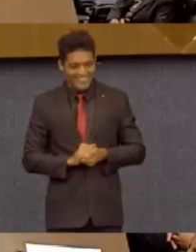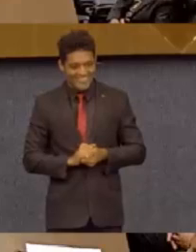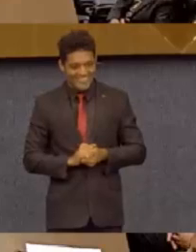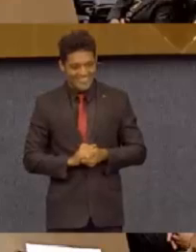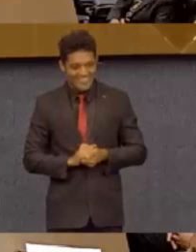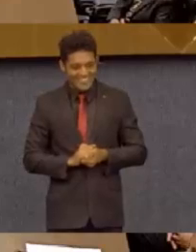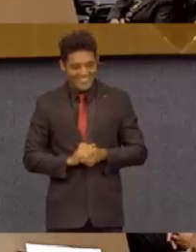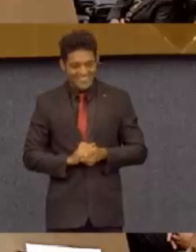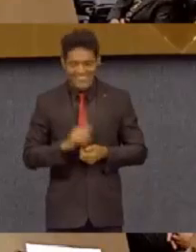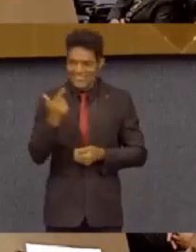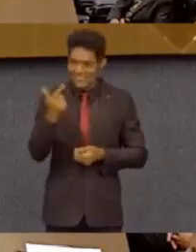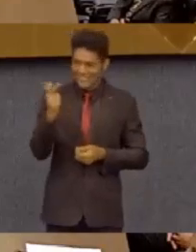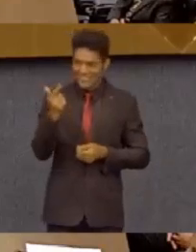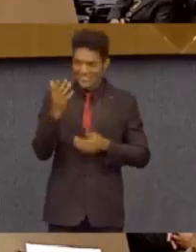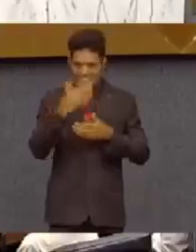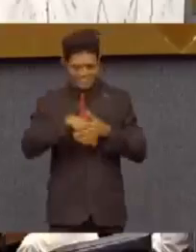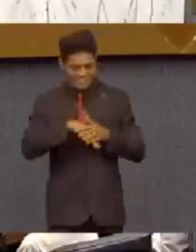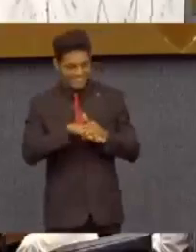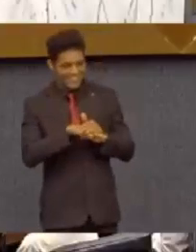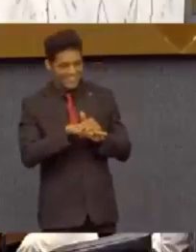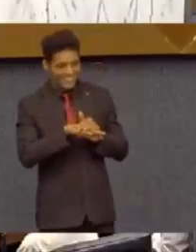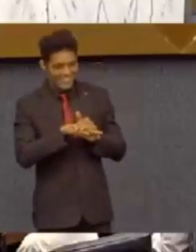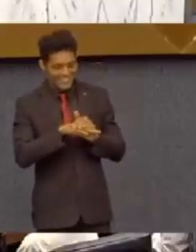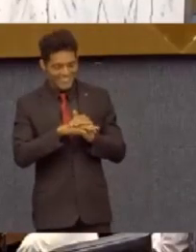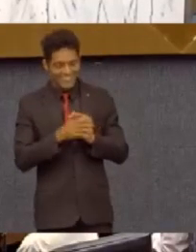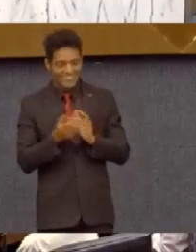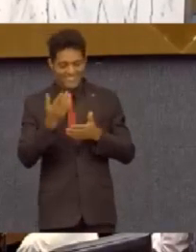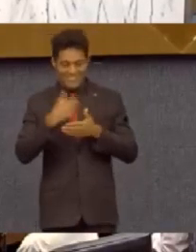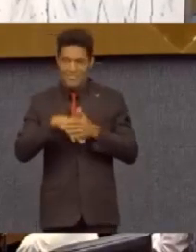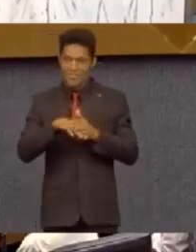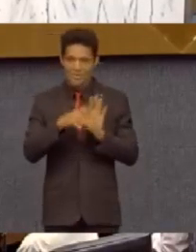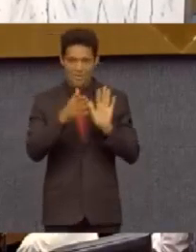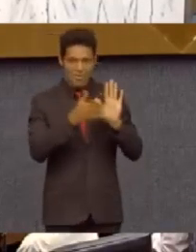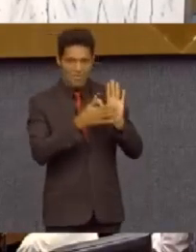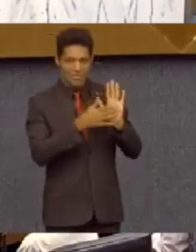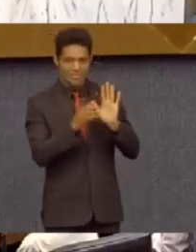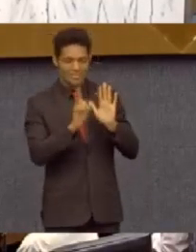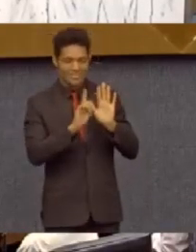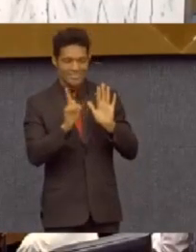Estava na programação. Aumenta um pouquinho para mim.